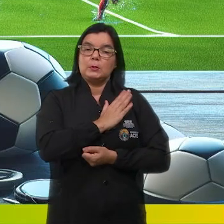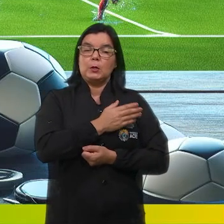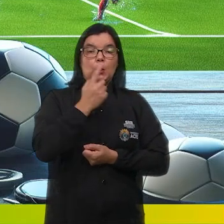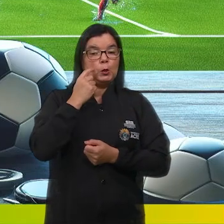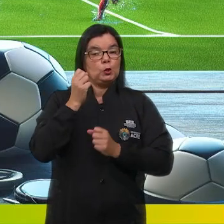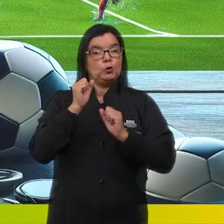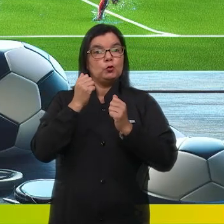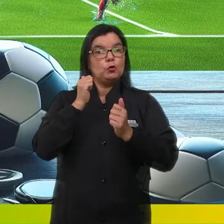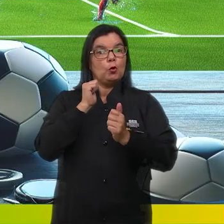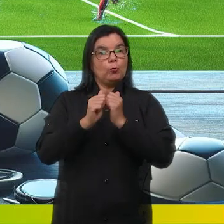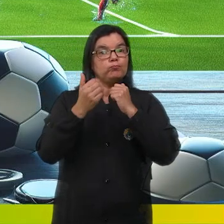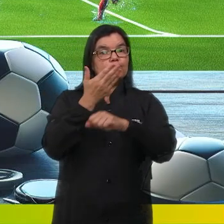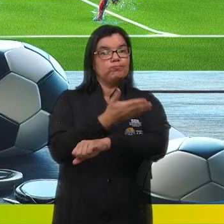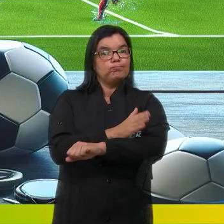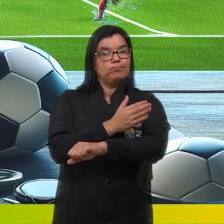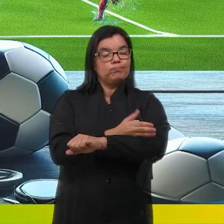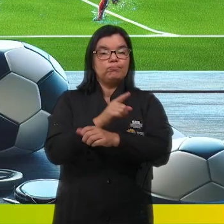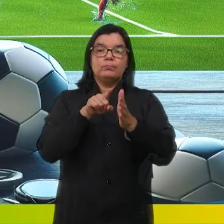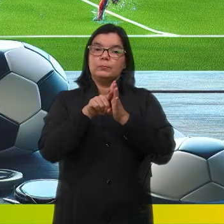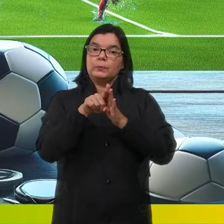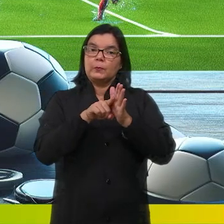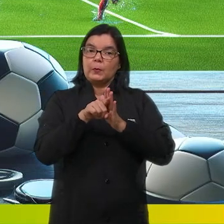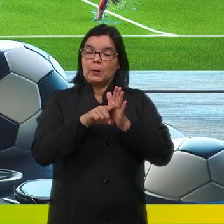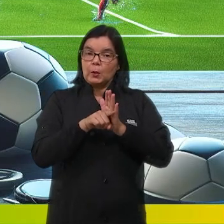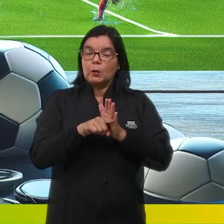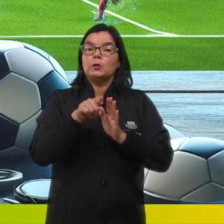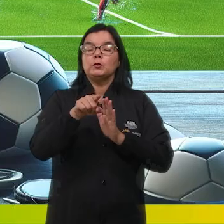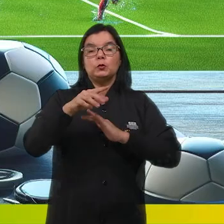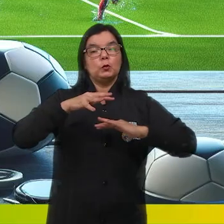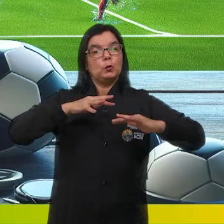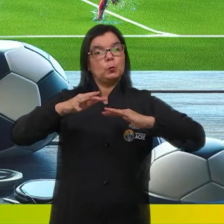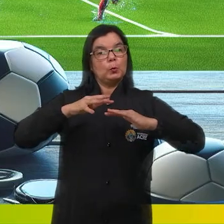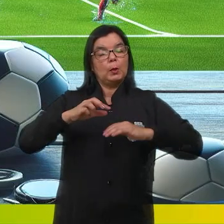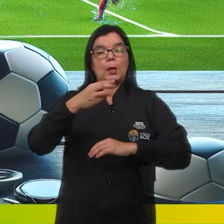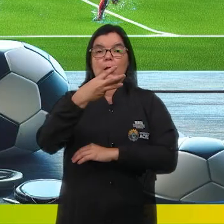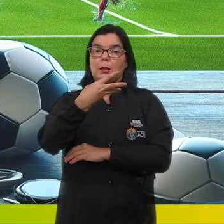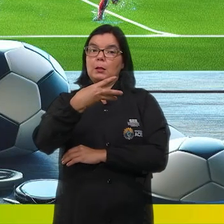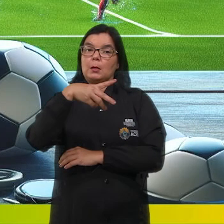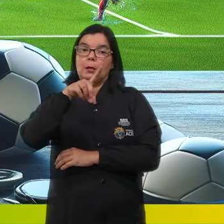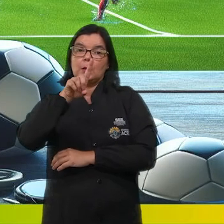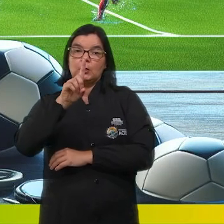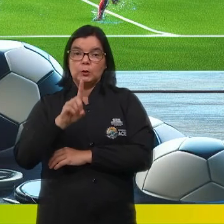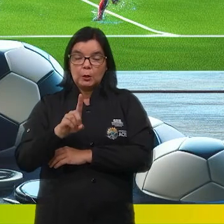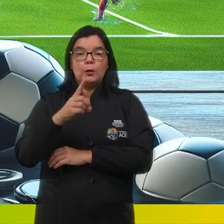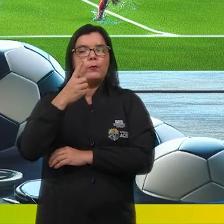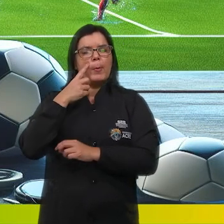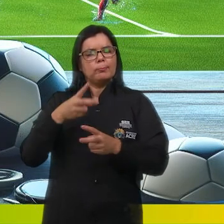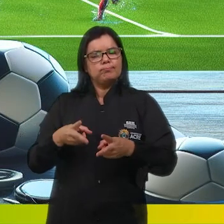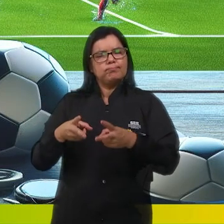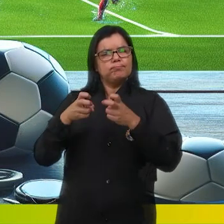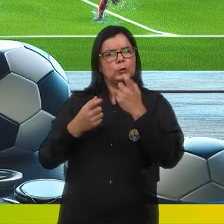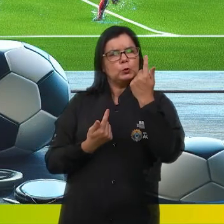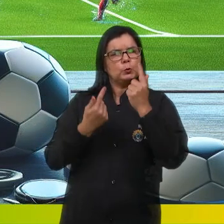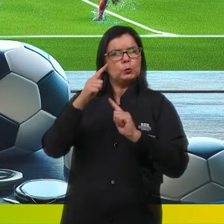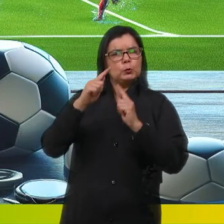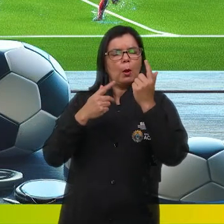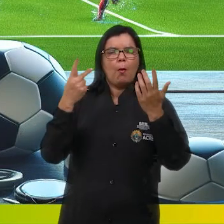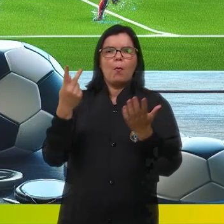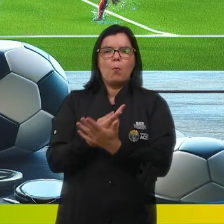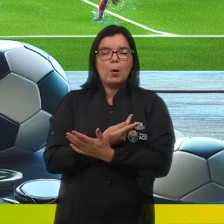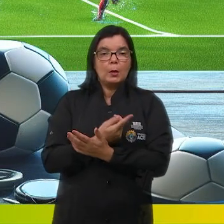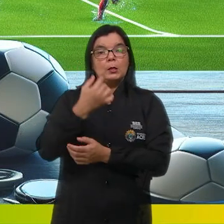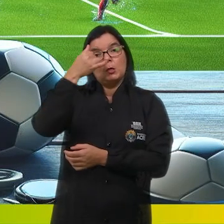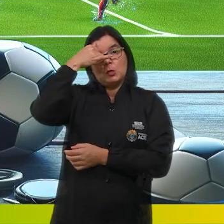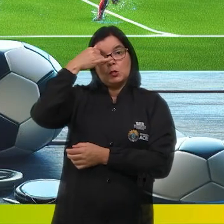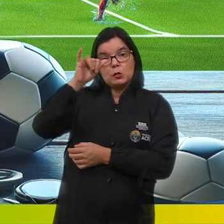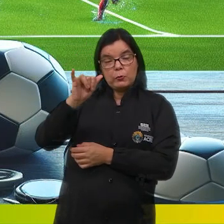de forma científica e a captura de movimento em 3D identifica falhas nos gestos, prevenindo